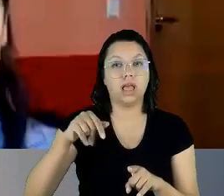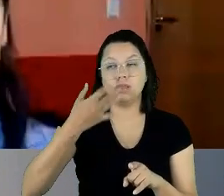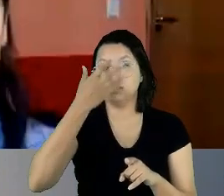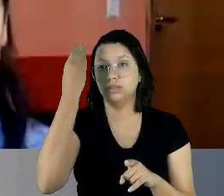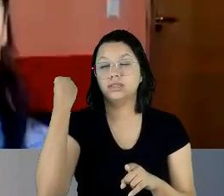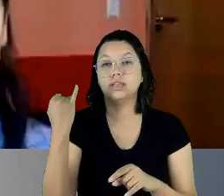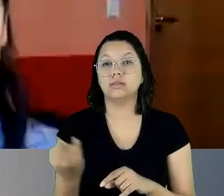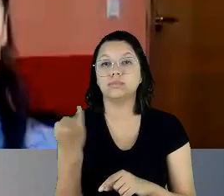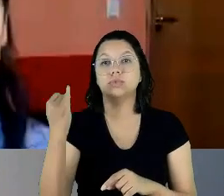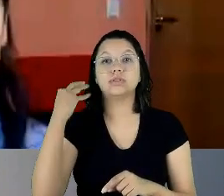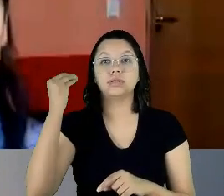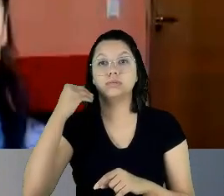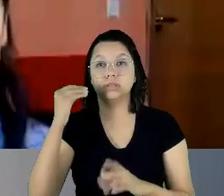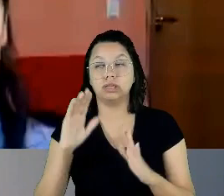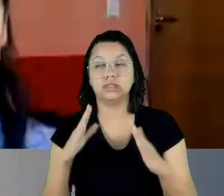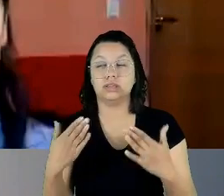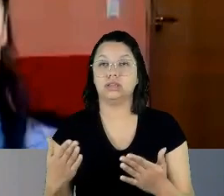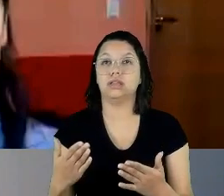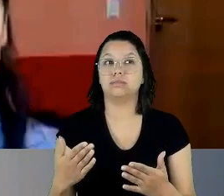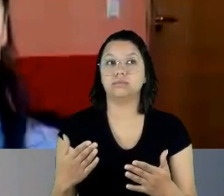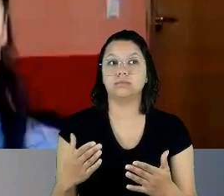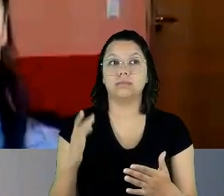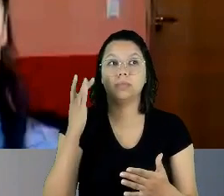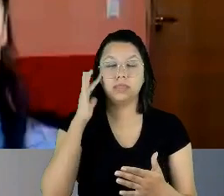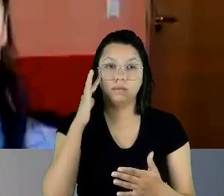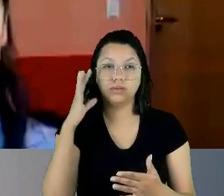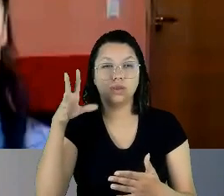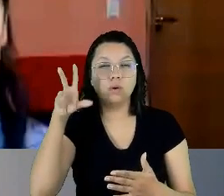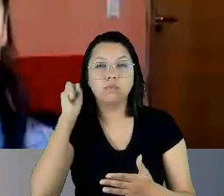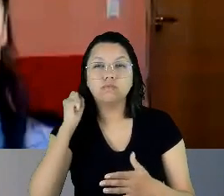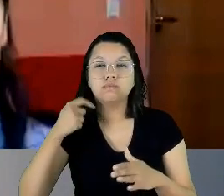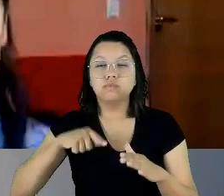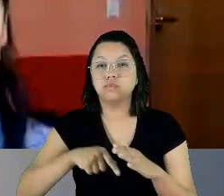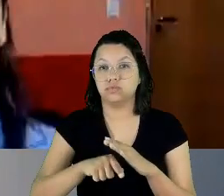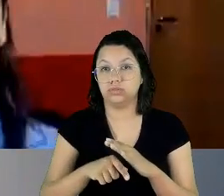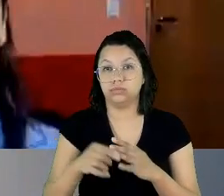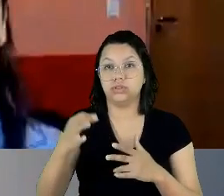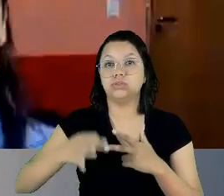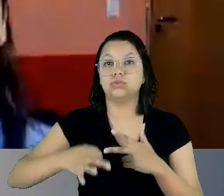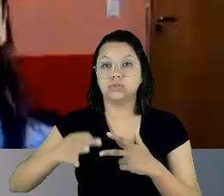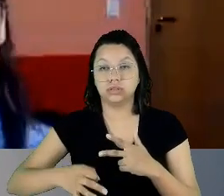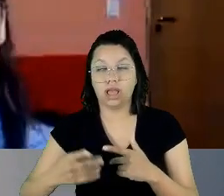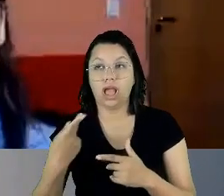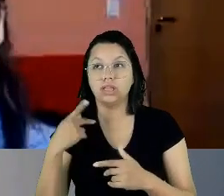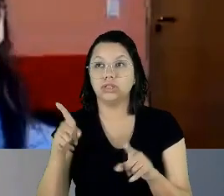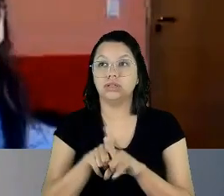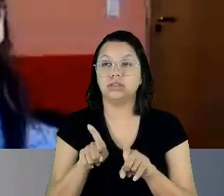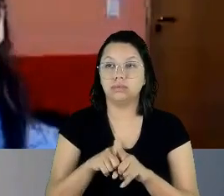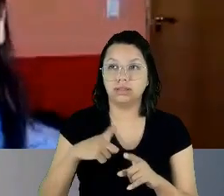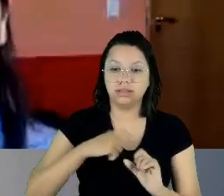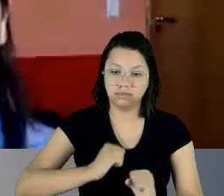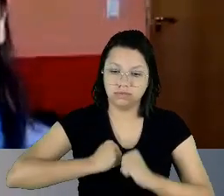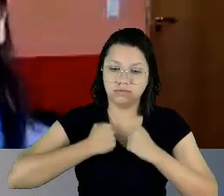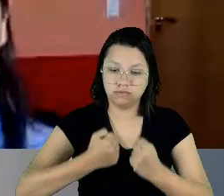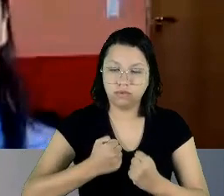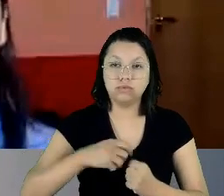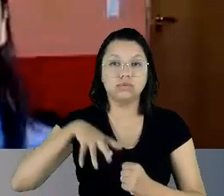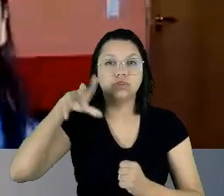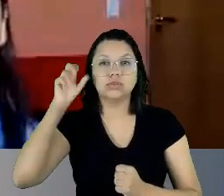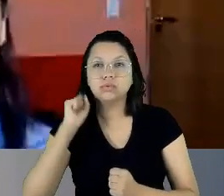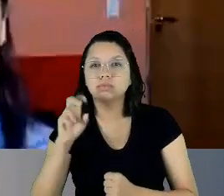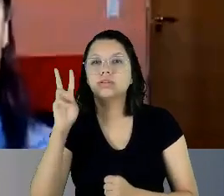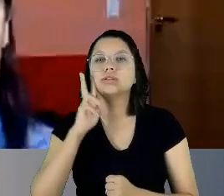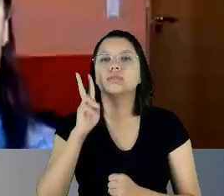importância dessa experiência. Que a gente, então, eu acho que esse ato de ouvir, né, do judiciário, da gente também ter esse esforço ativo de buscar,